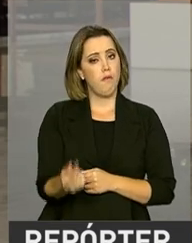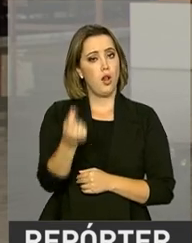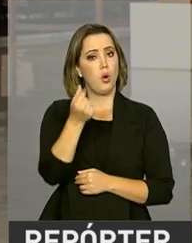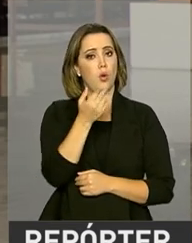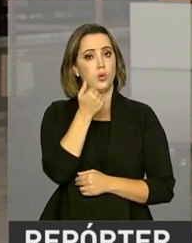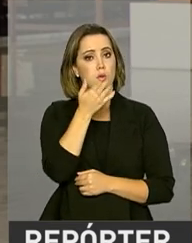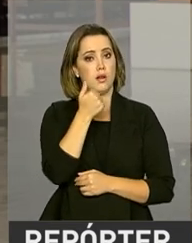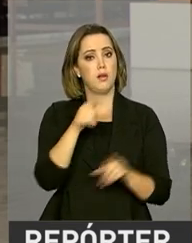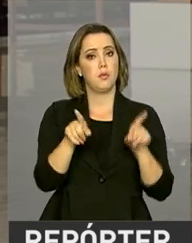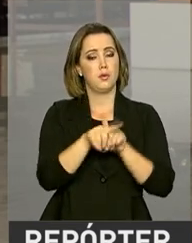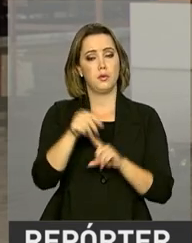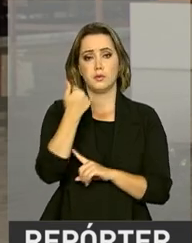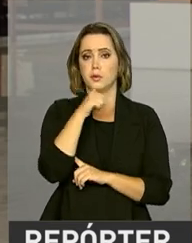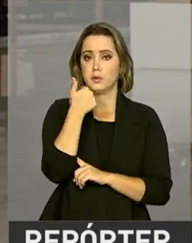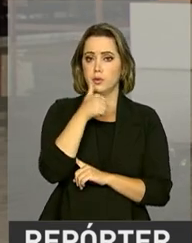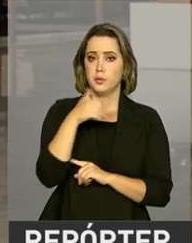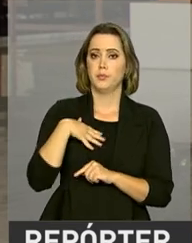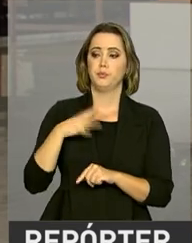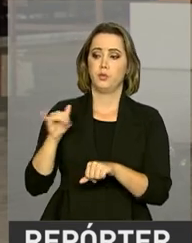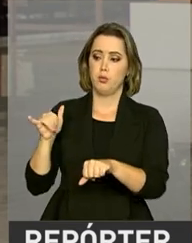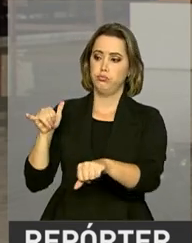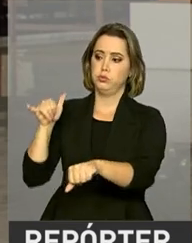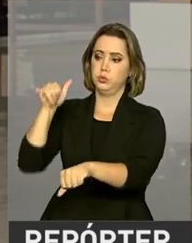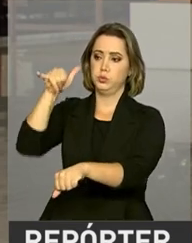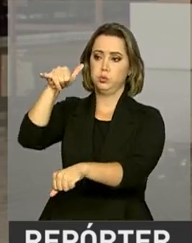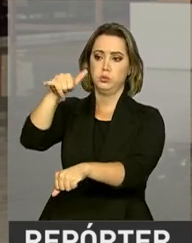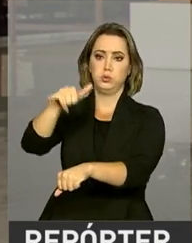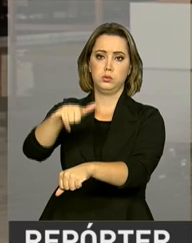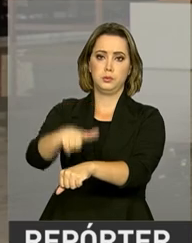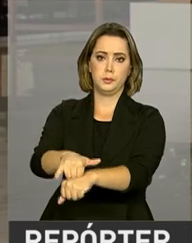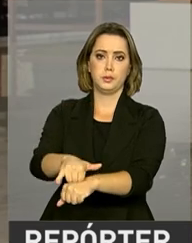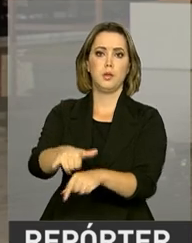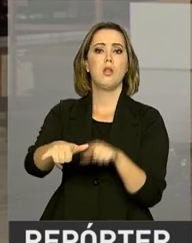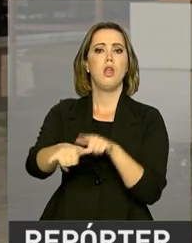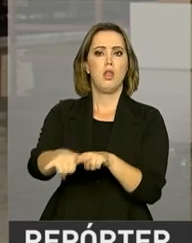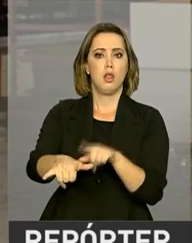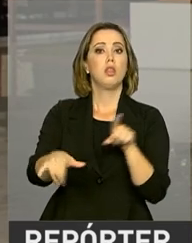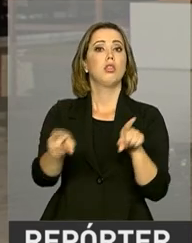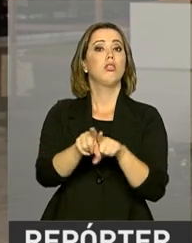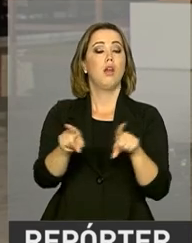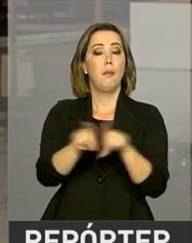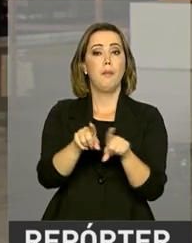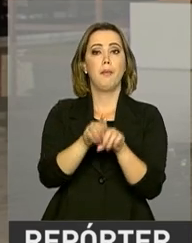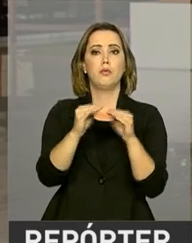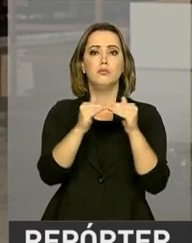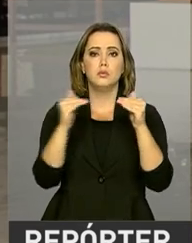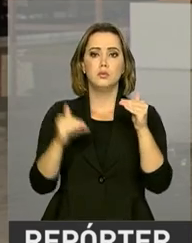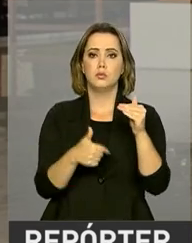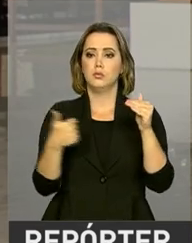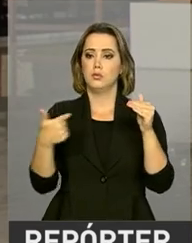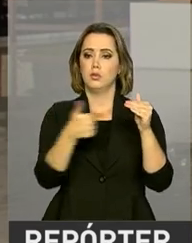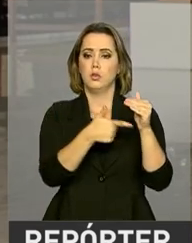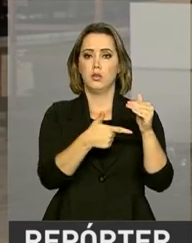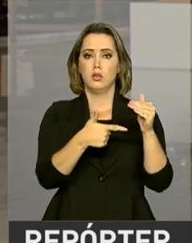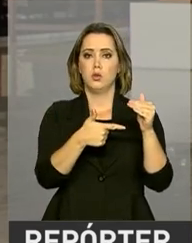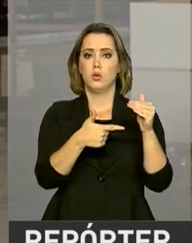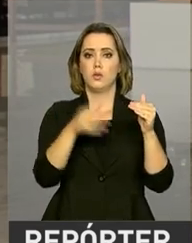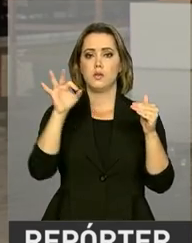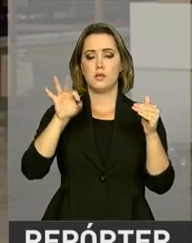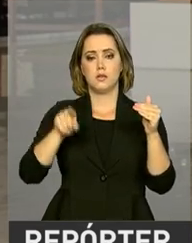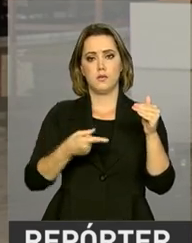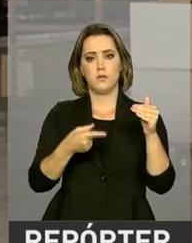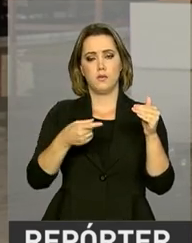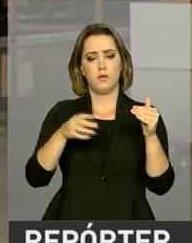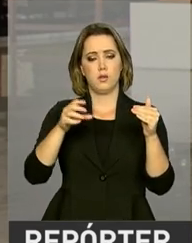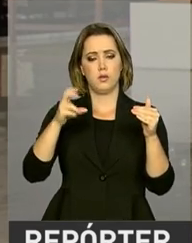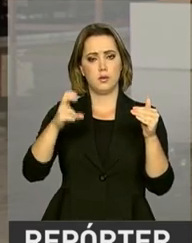bebidas as passagens aéreas também ficaram 12,29 por cento mais baratas em fevereiro o